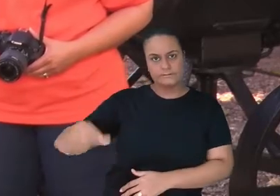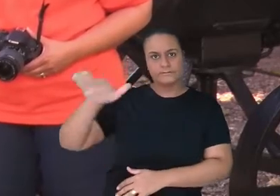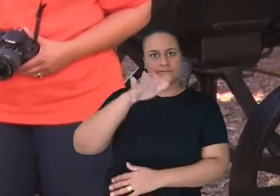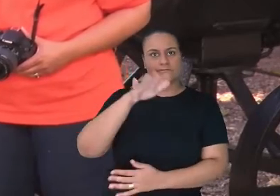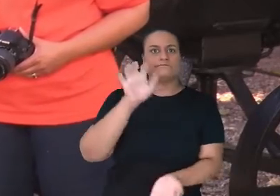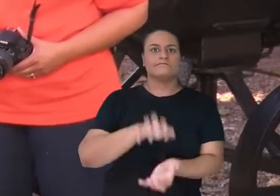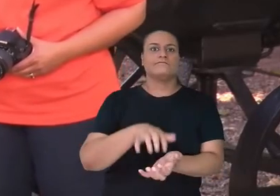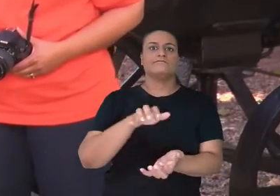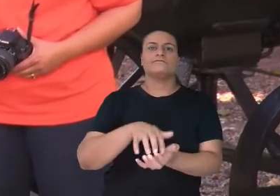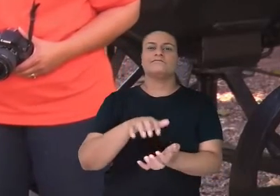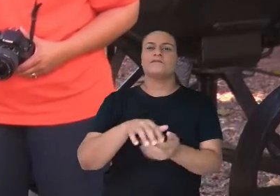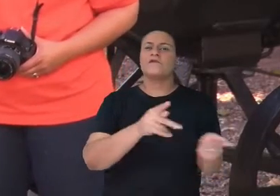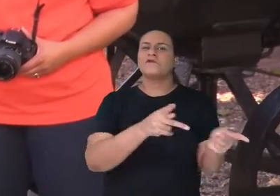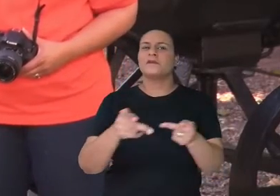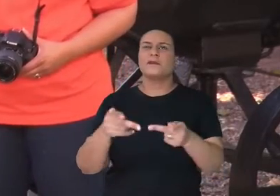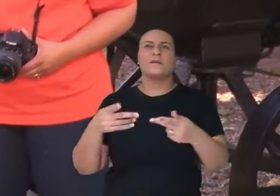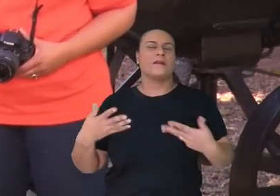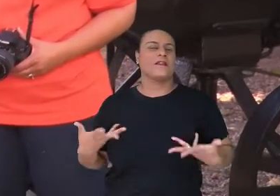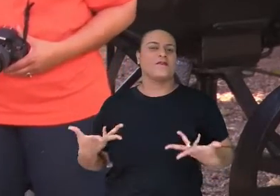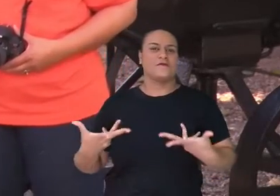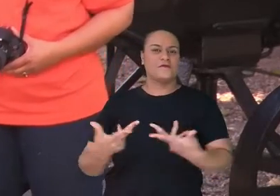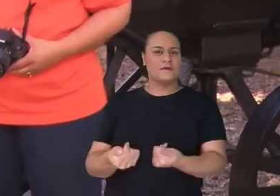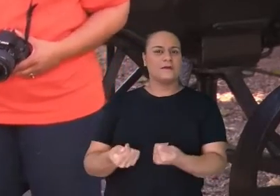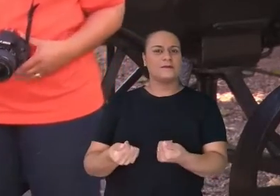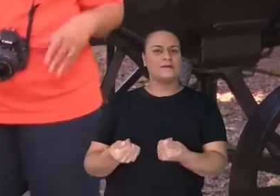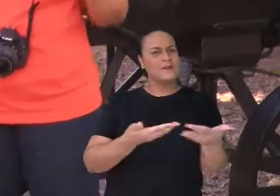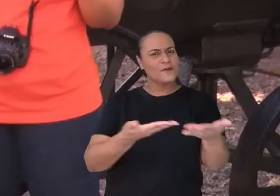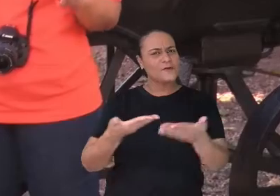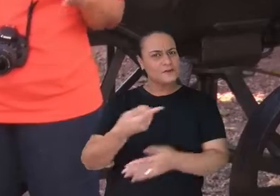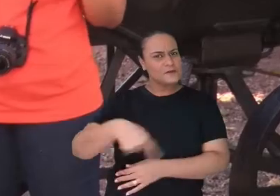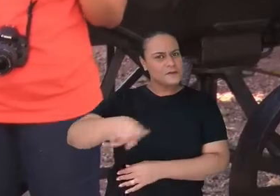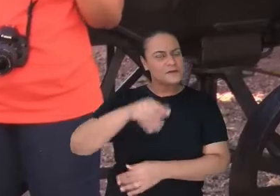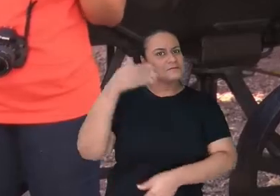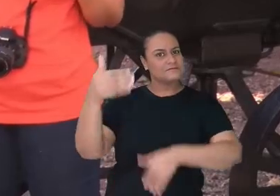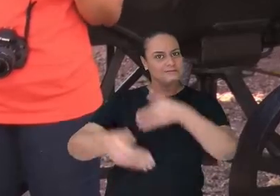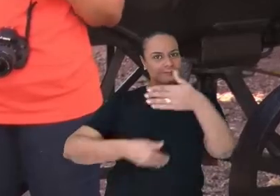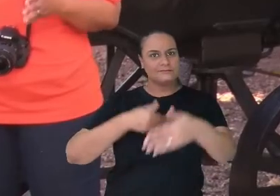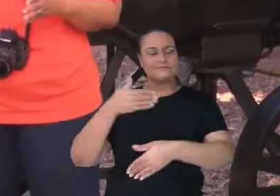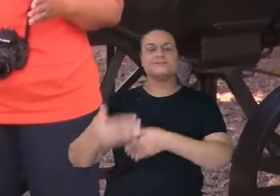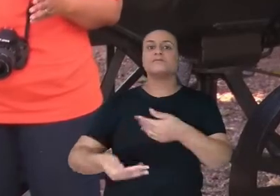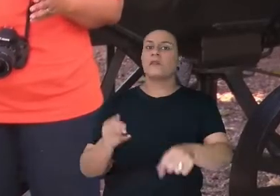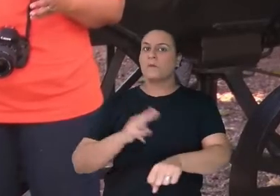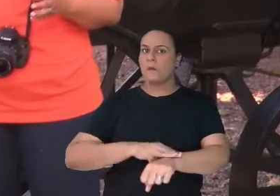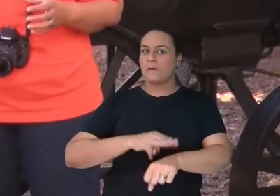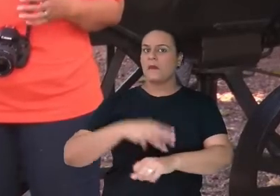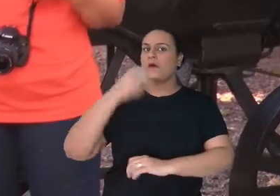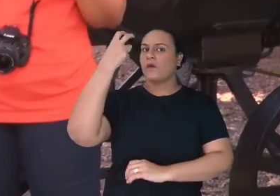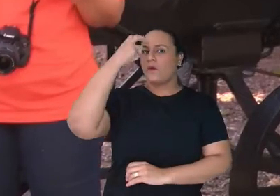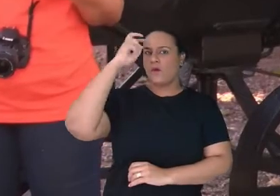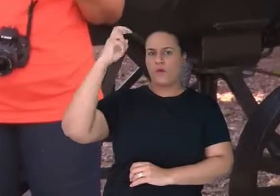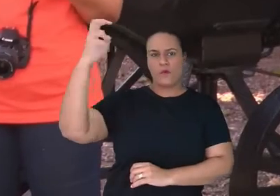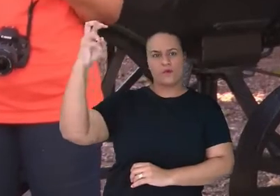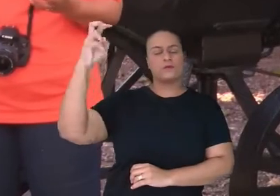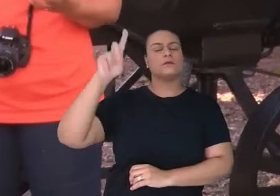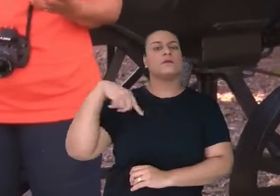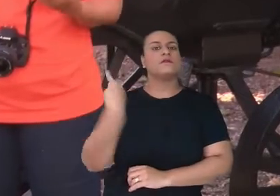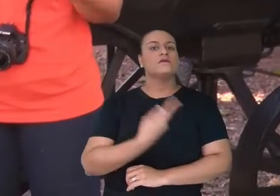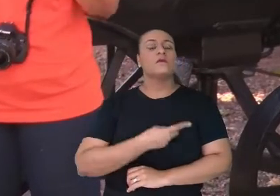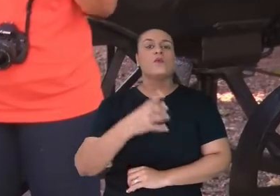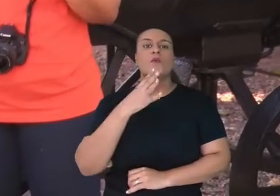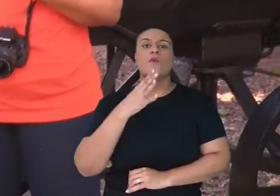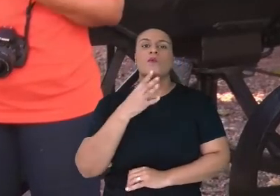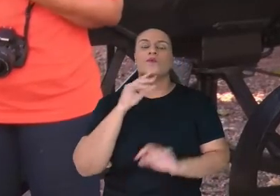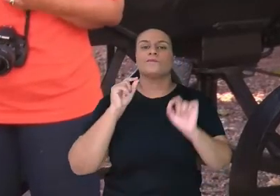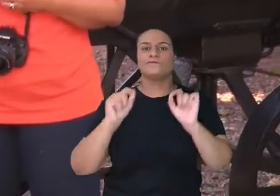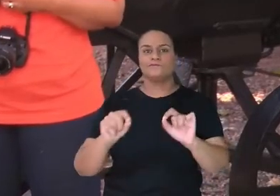viagem incrível e a gente está convidando vocês para participar. Puro momento cultural, não é? Onde a gente vai conhecer um pouco